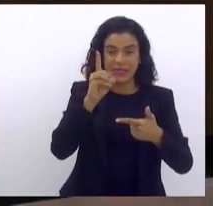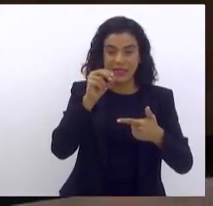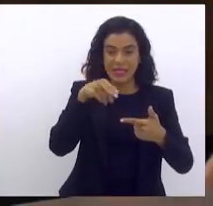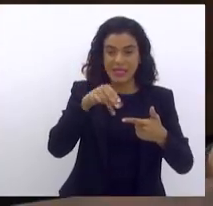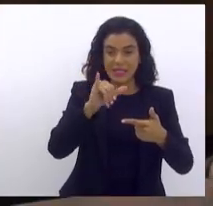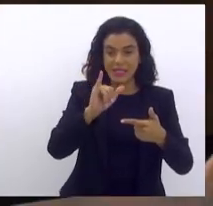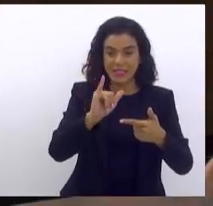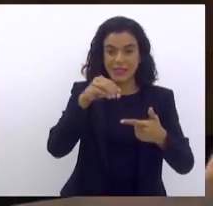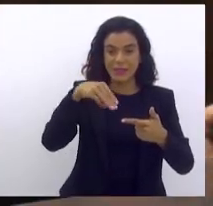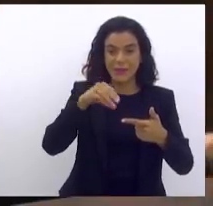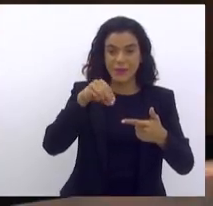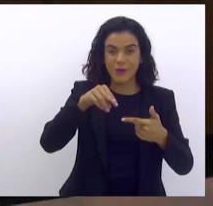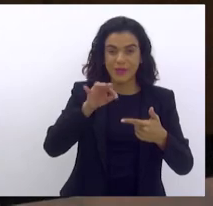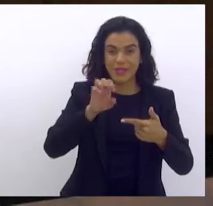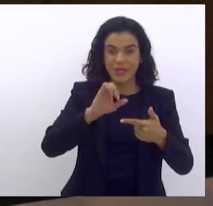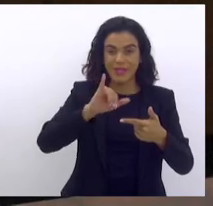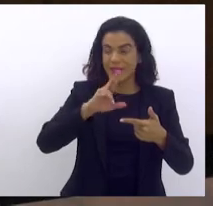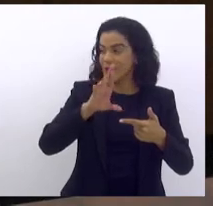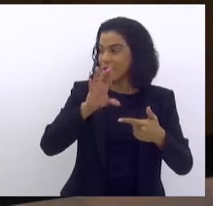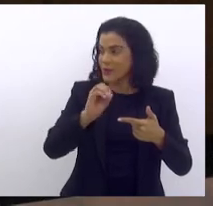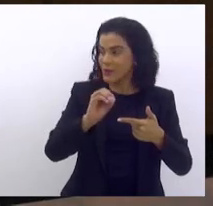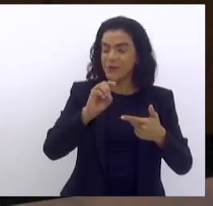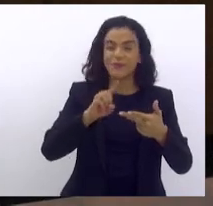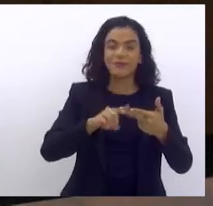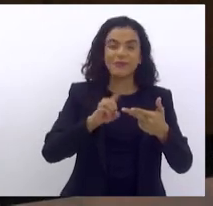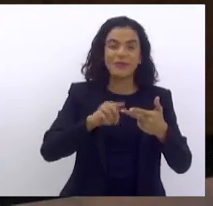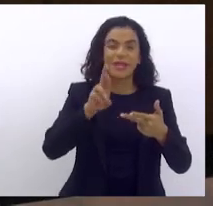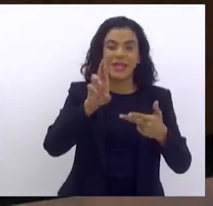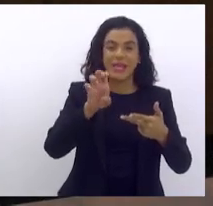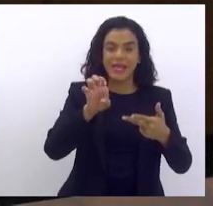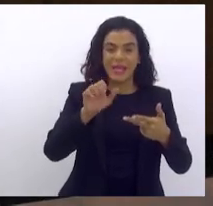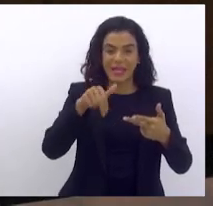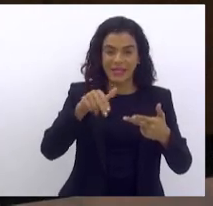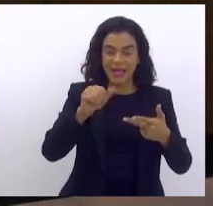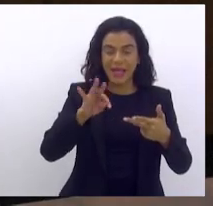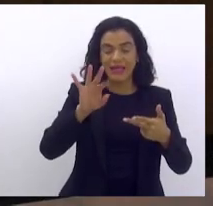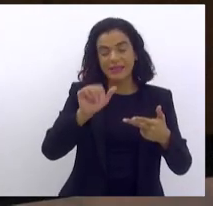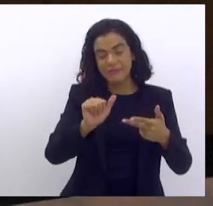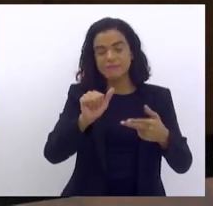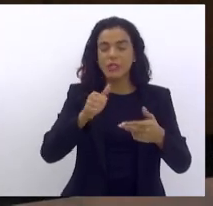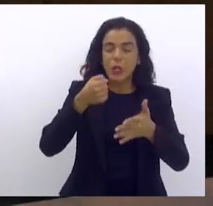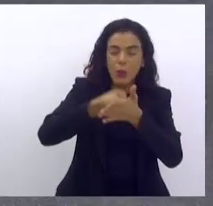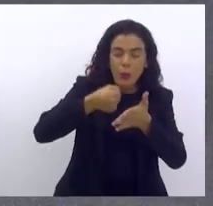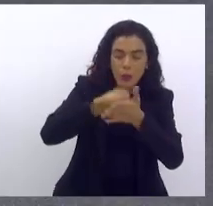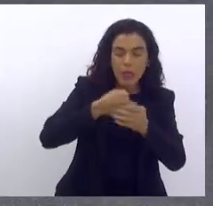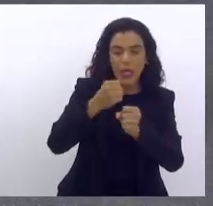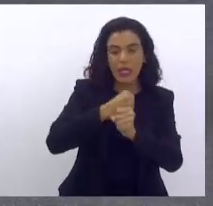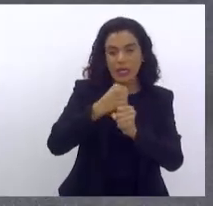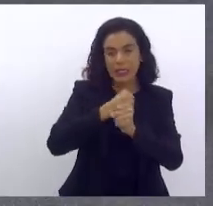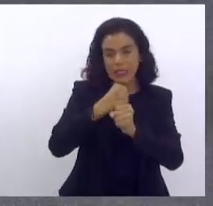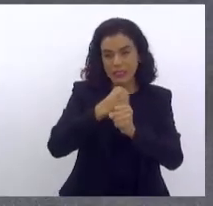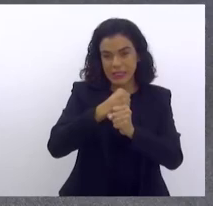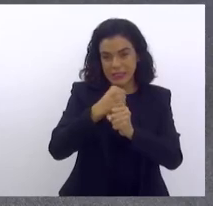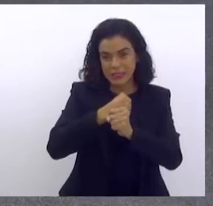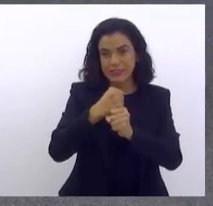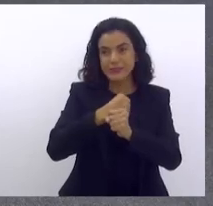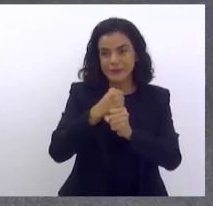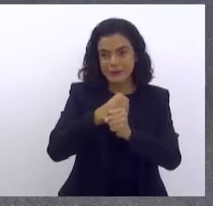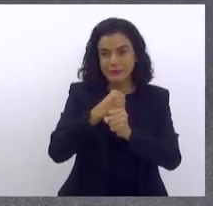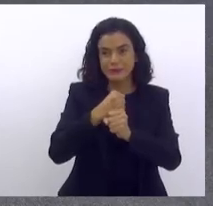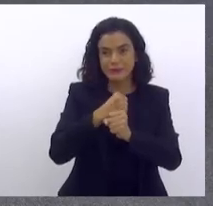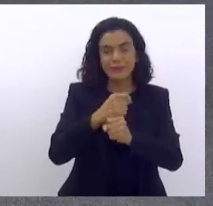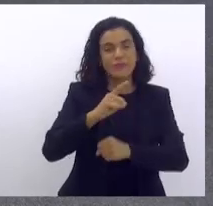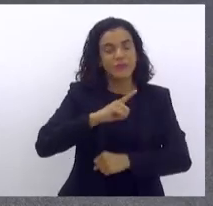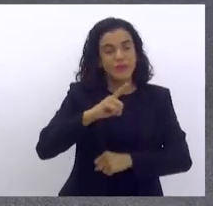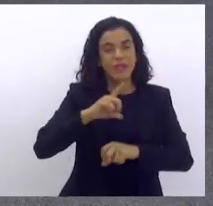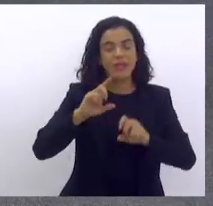Dani Monteiro, a deputada Renata Souza, que luta por esse tema há anos e anos, cuja CPI teve uma